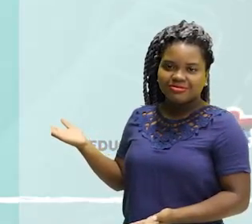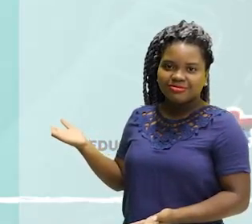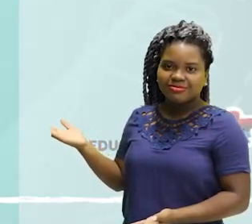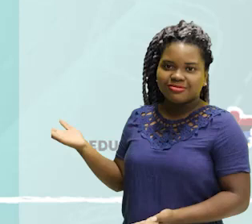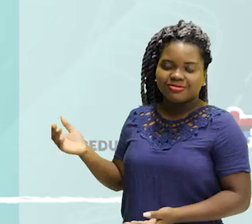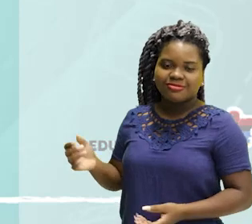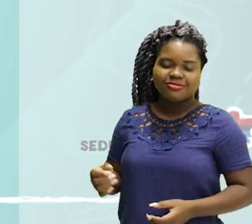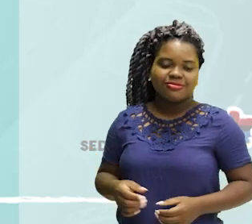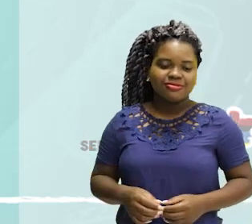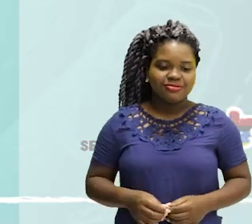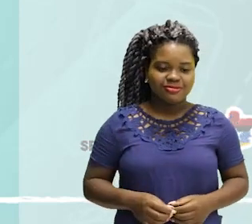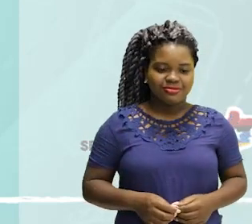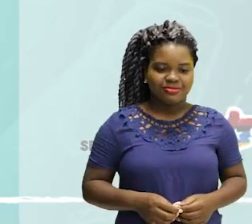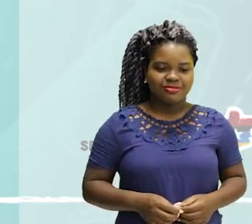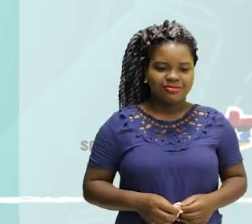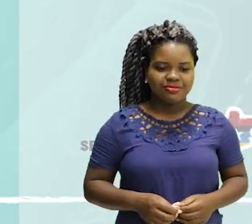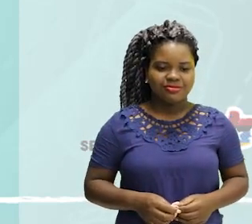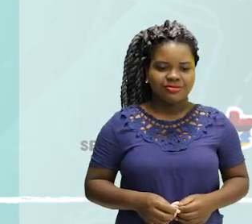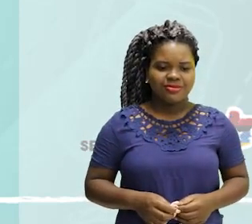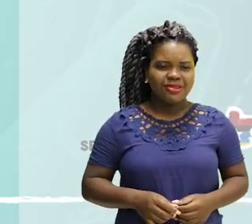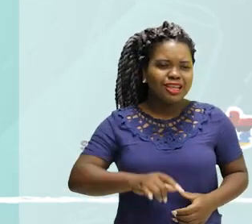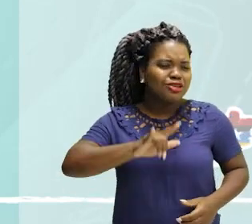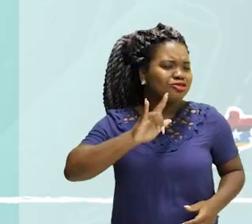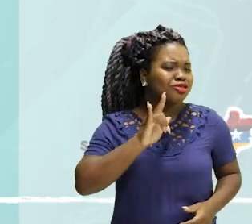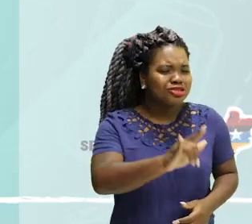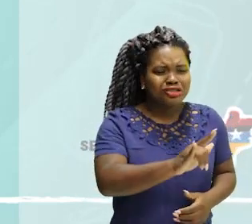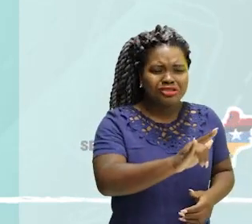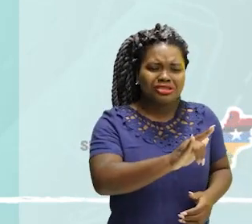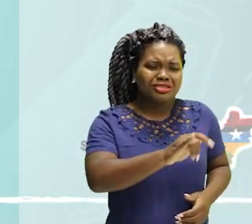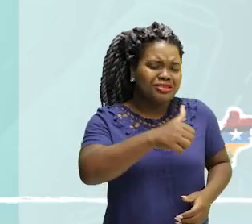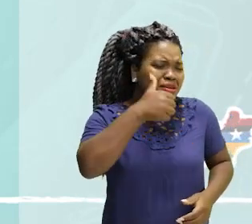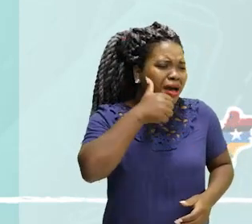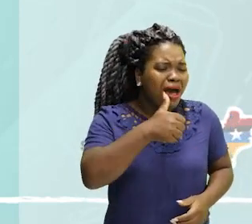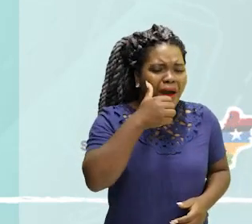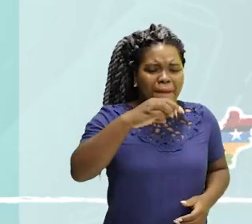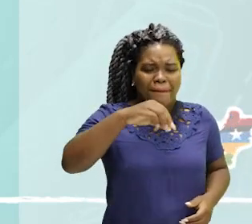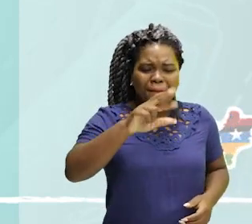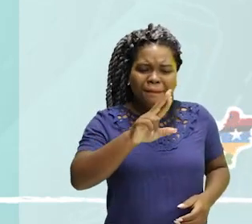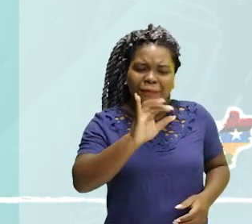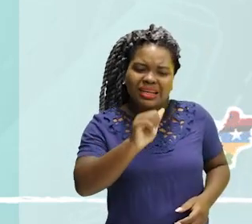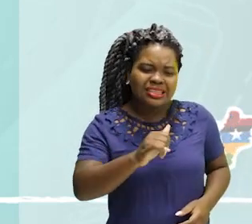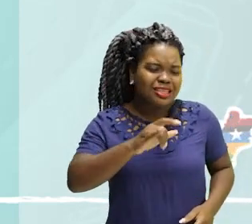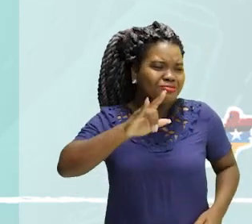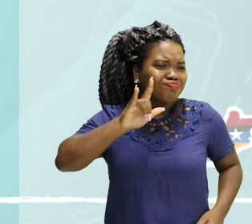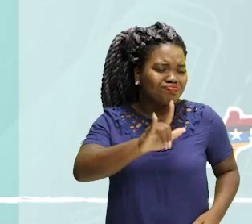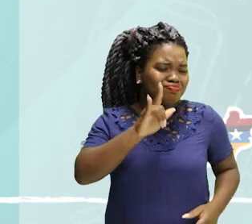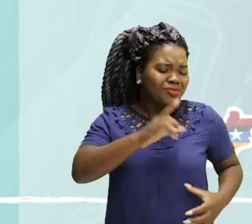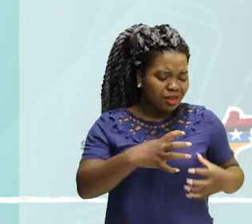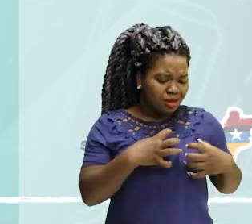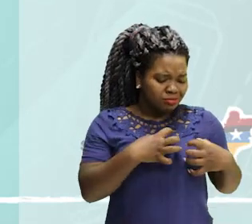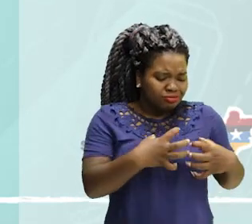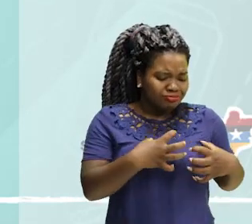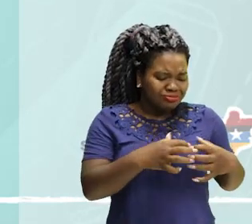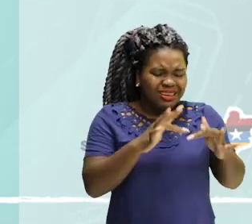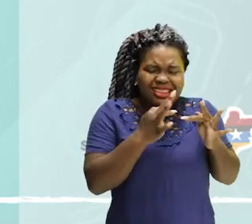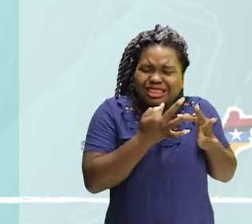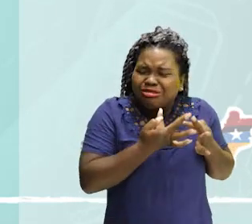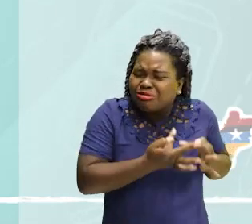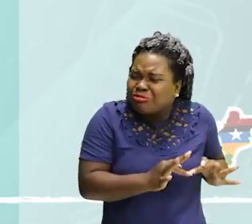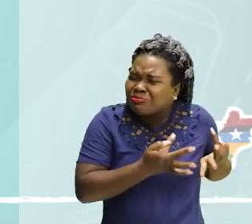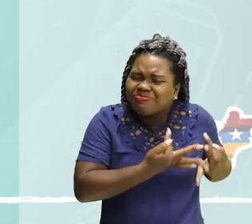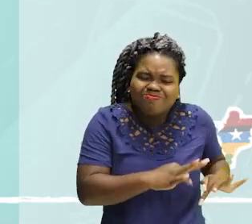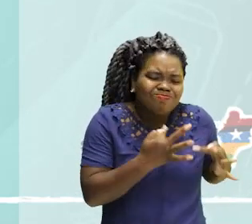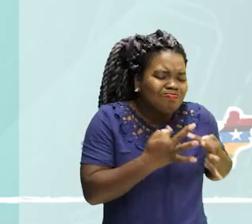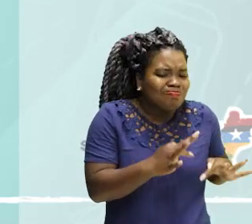Soneto da Contrição. Eu te amo, Maria, eu te amo tanto, que o meu peito me dói como em doença.